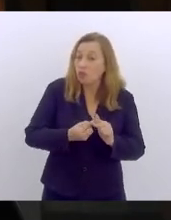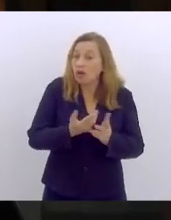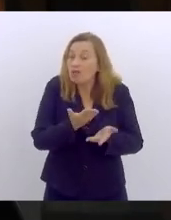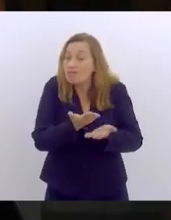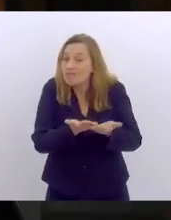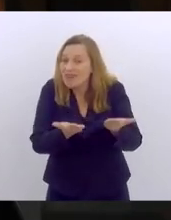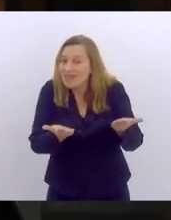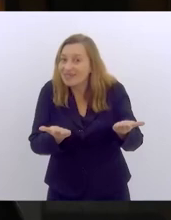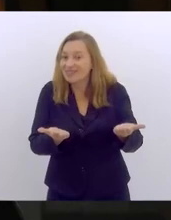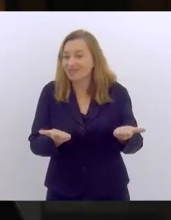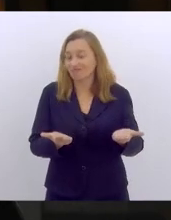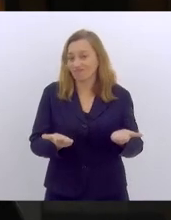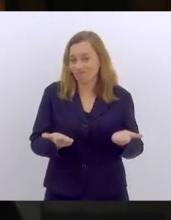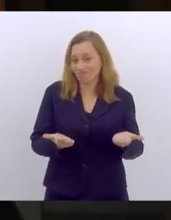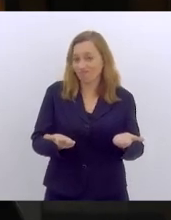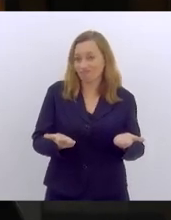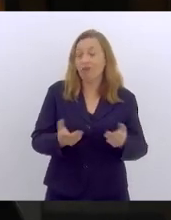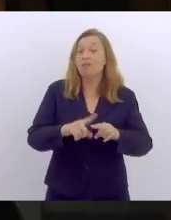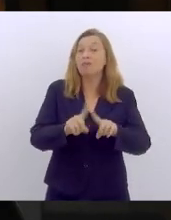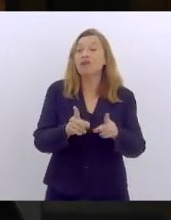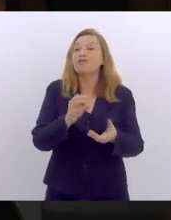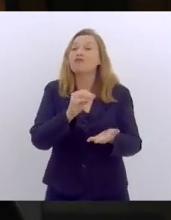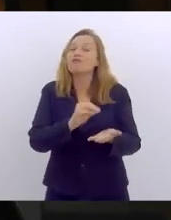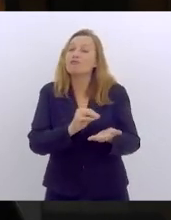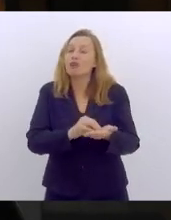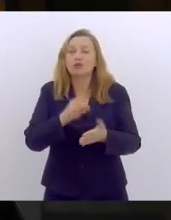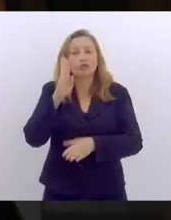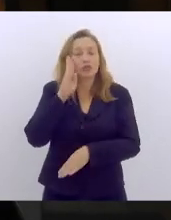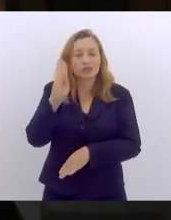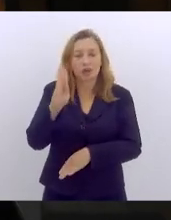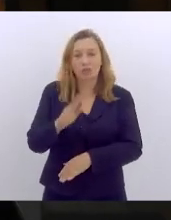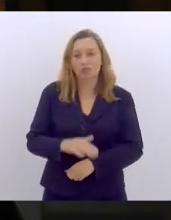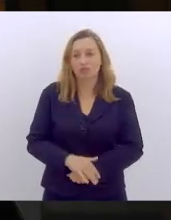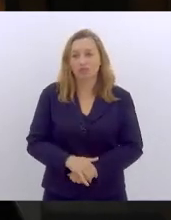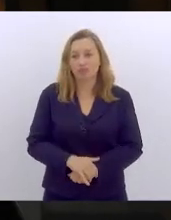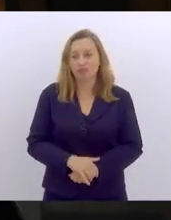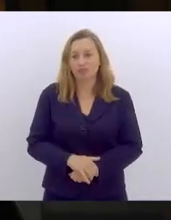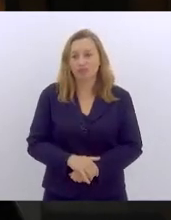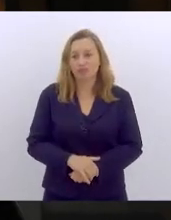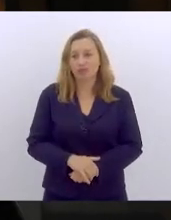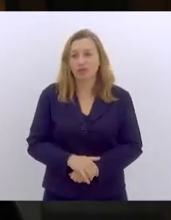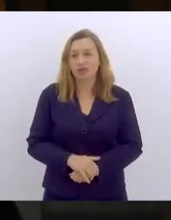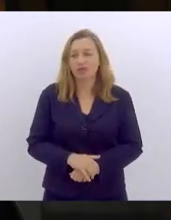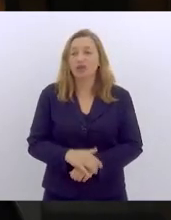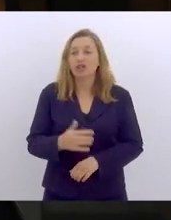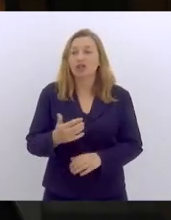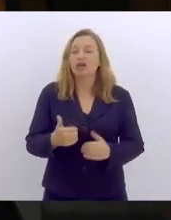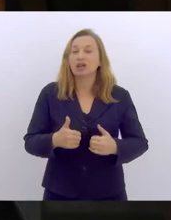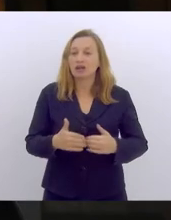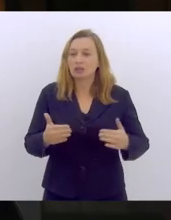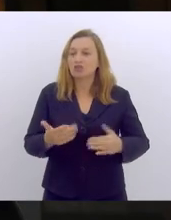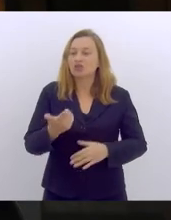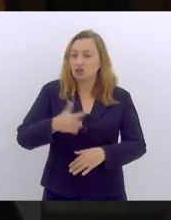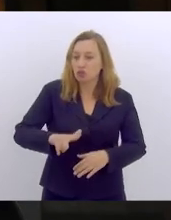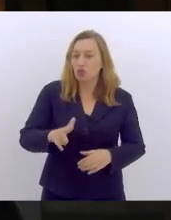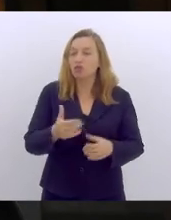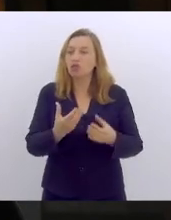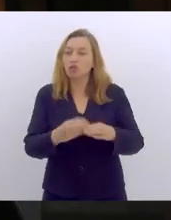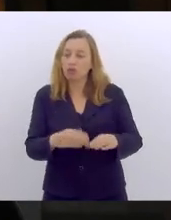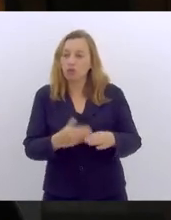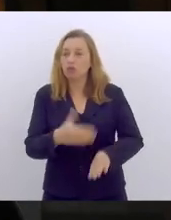penas, mas falta o fundamental, abrir o concurso público. Até